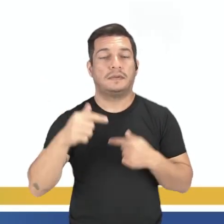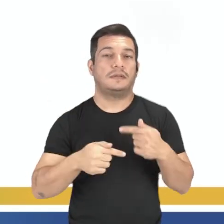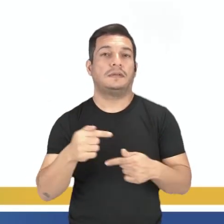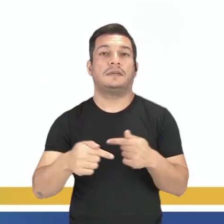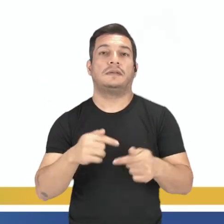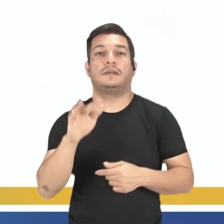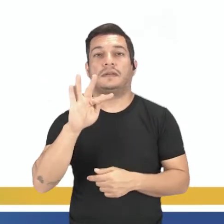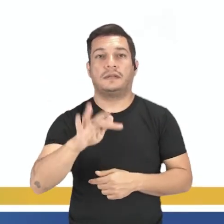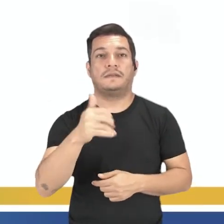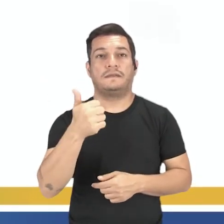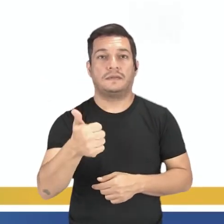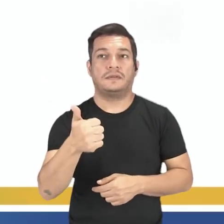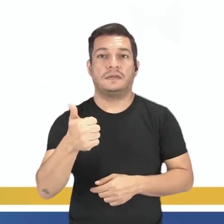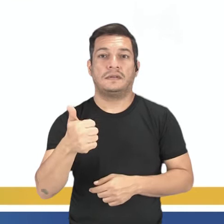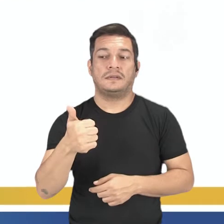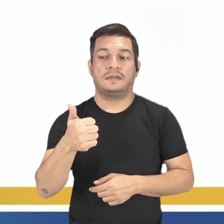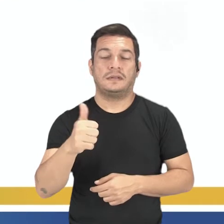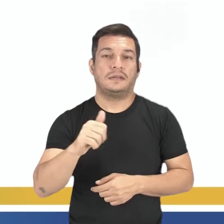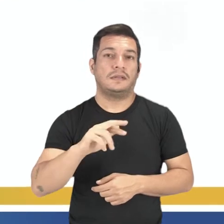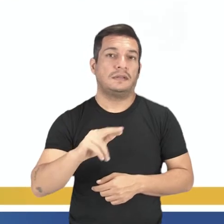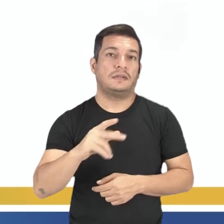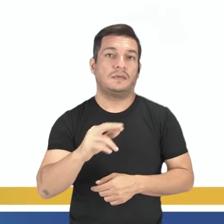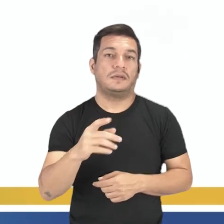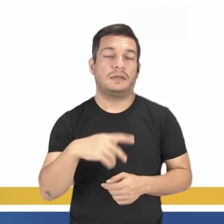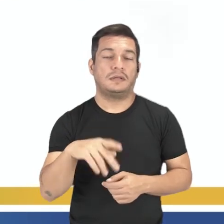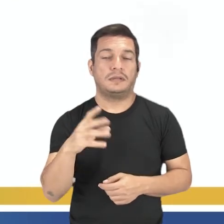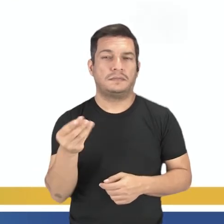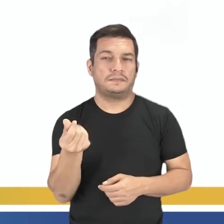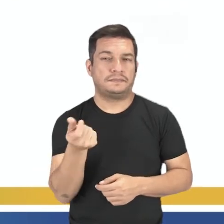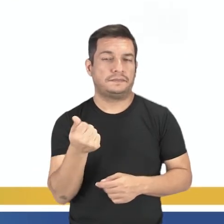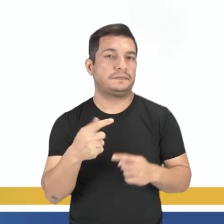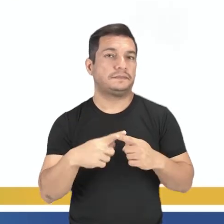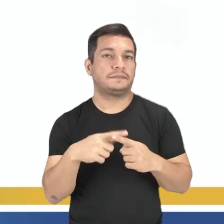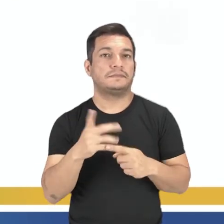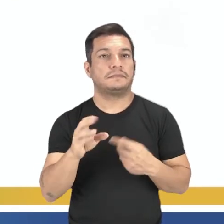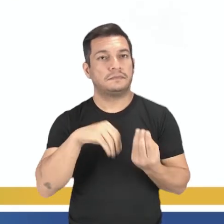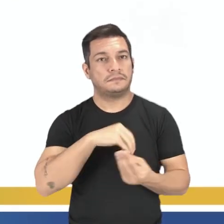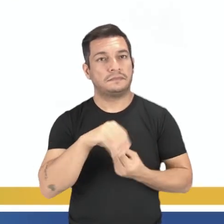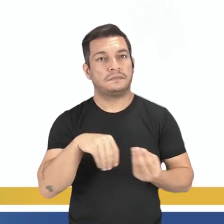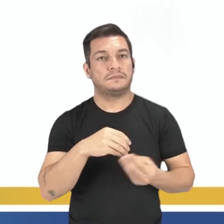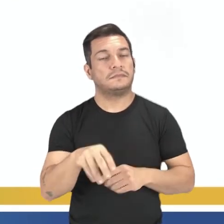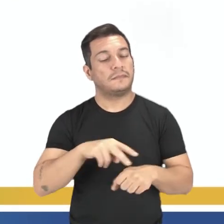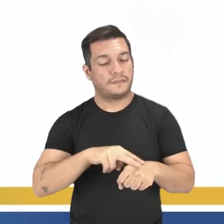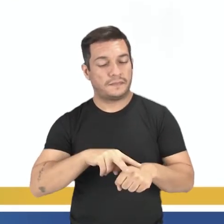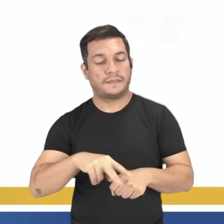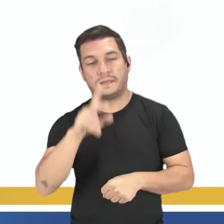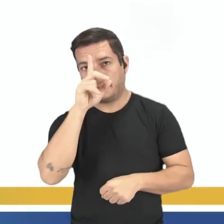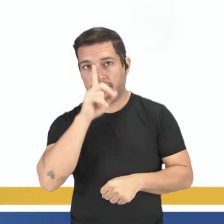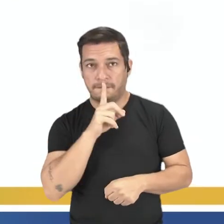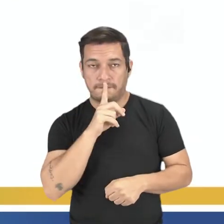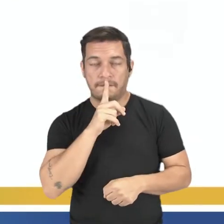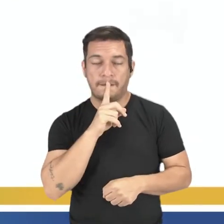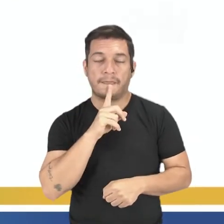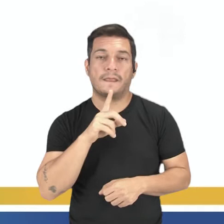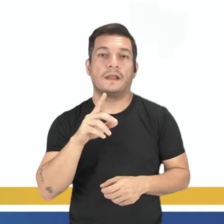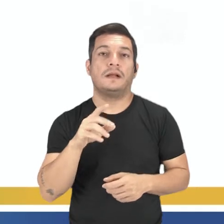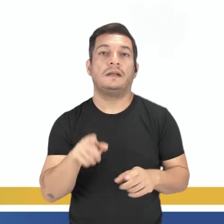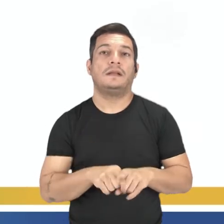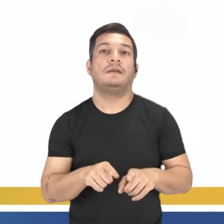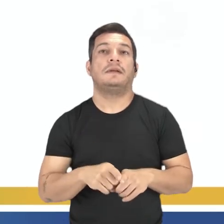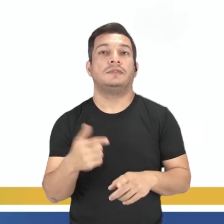geração F1, né, que não era mais pura porque ela já tinha sido cruzado verde com amarelo, e cruzou